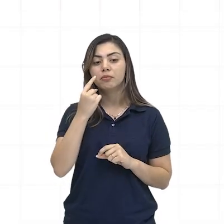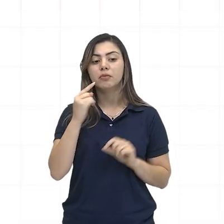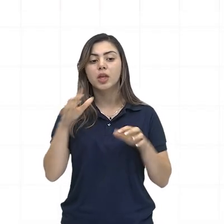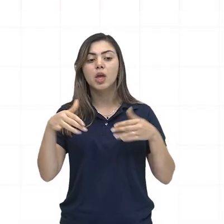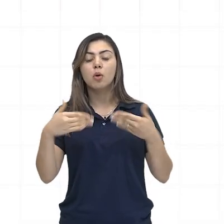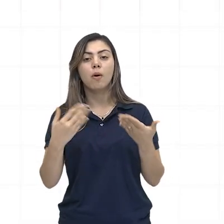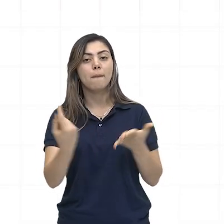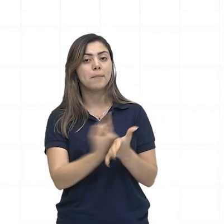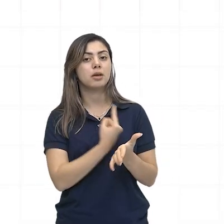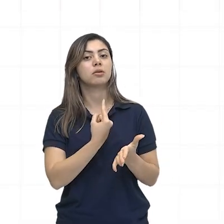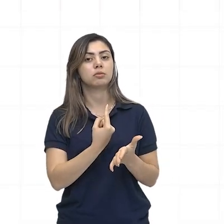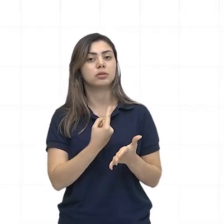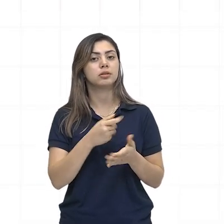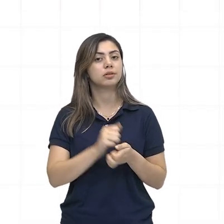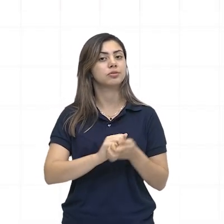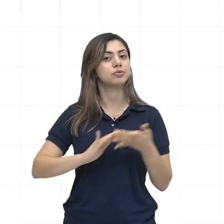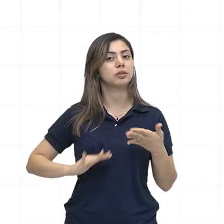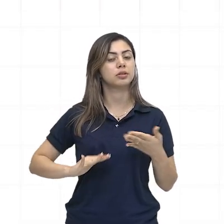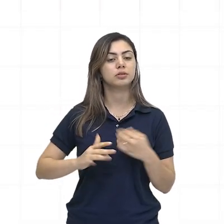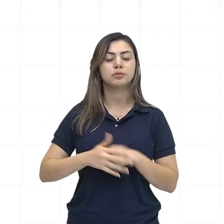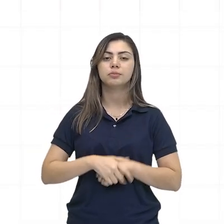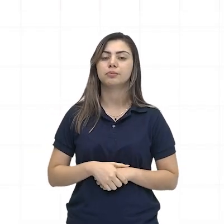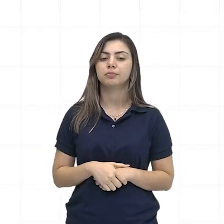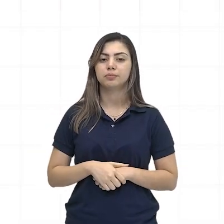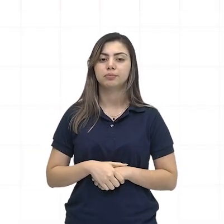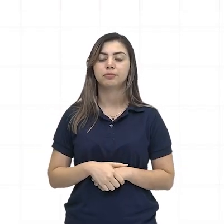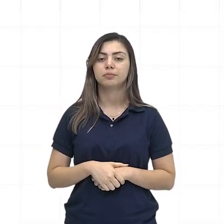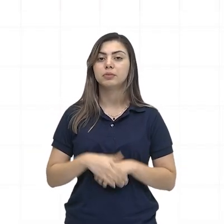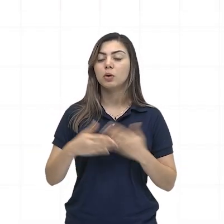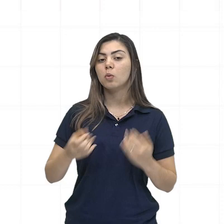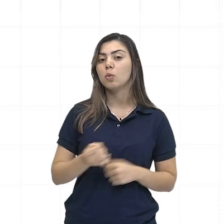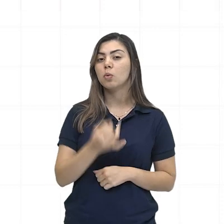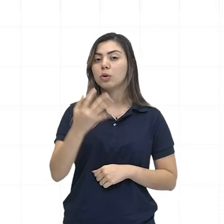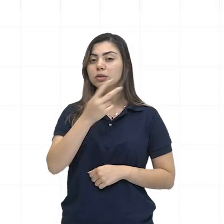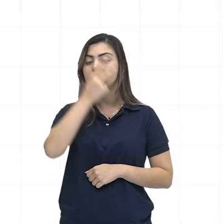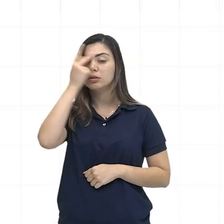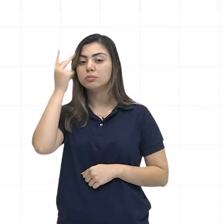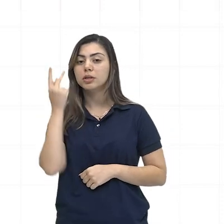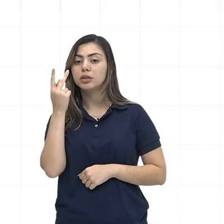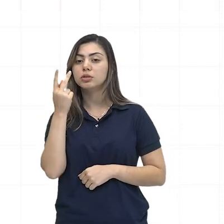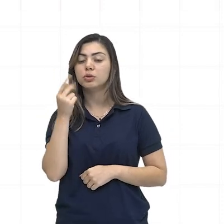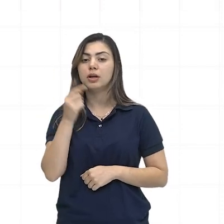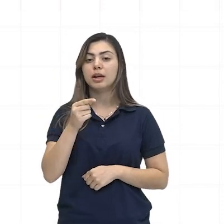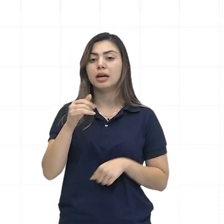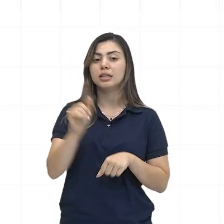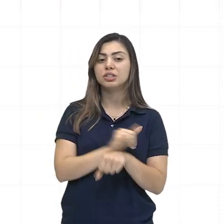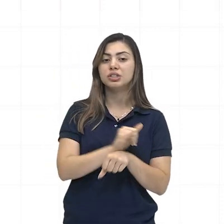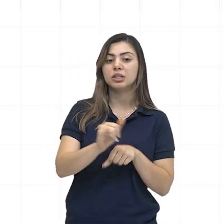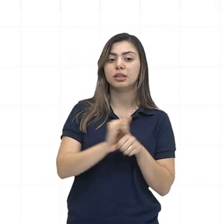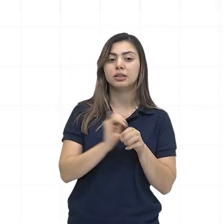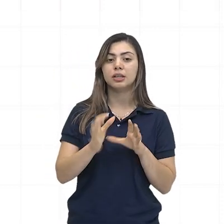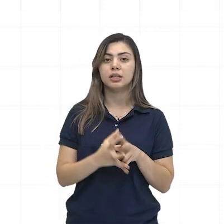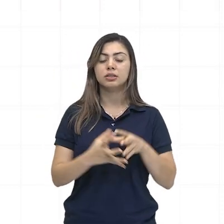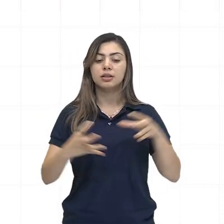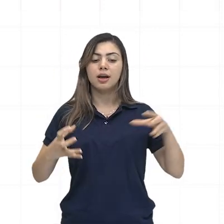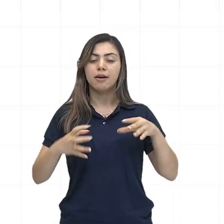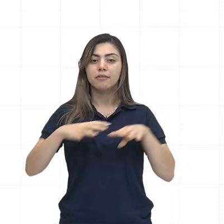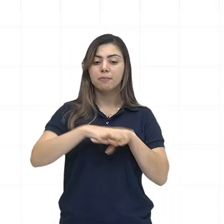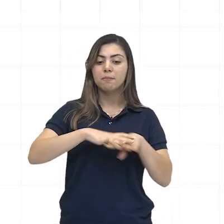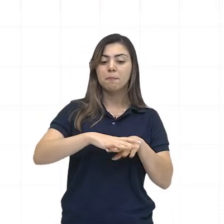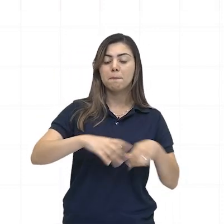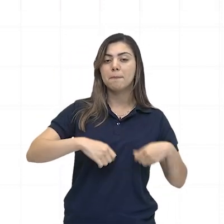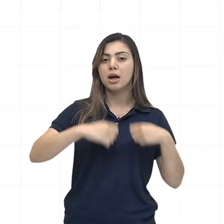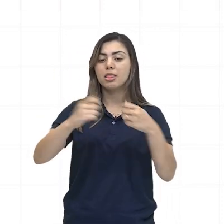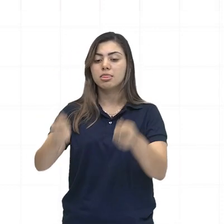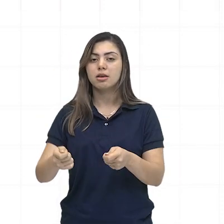da questão, tá? No caso aqui, ó, quantos pescadores não utilizam a técnica de tarrafa e